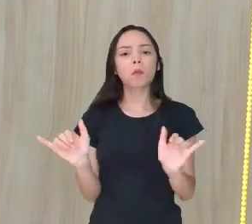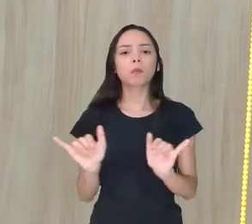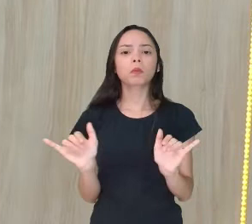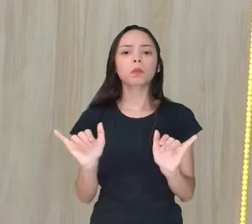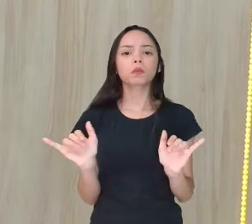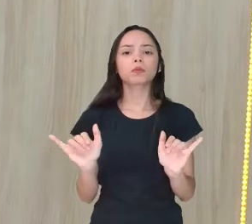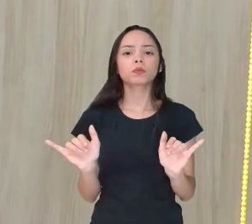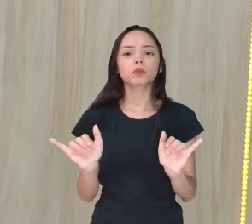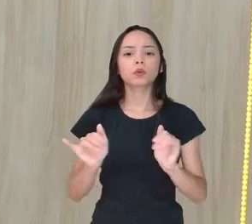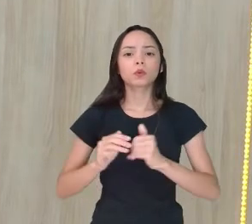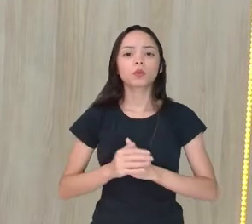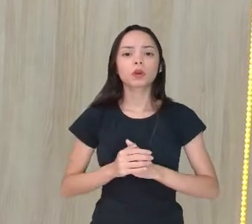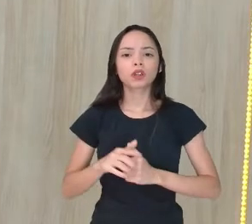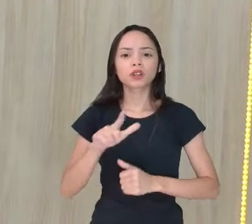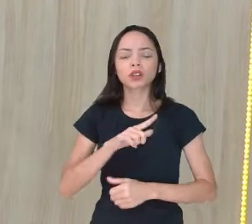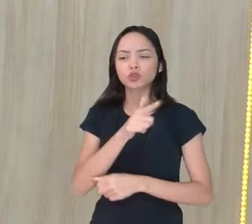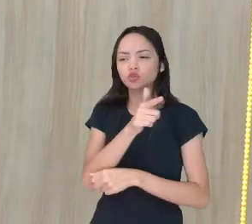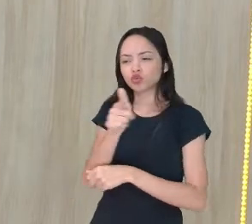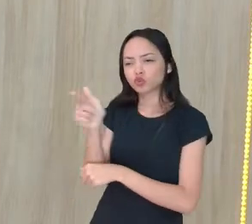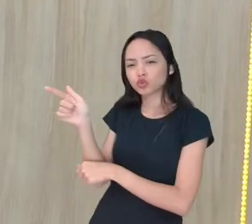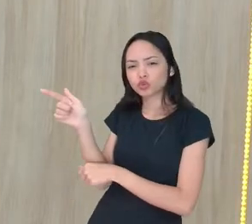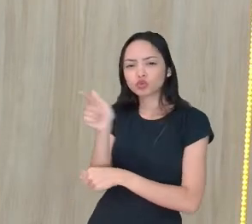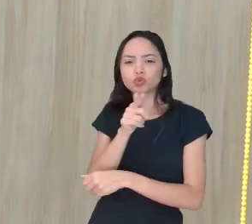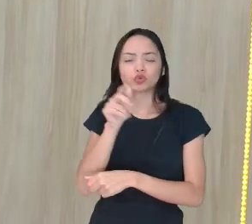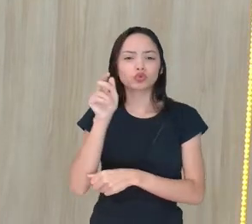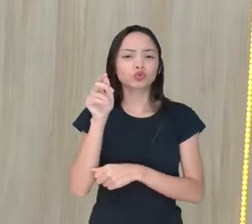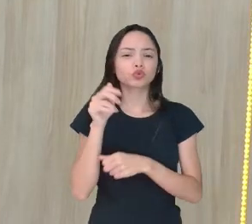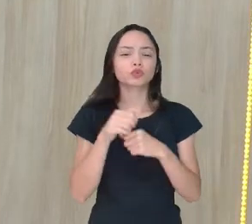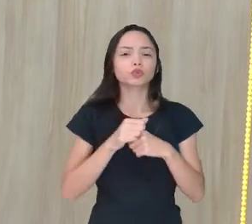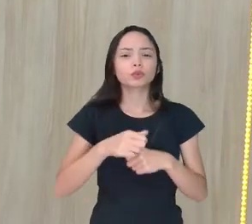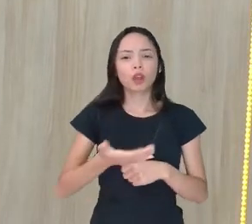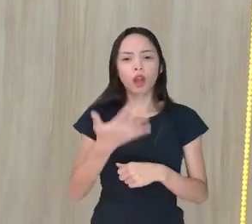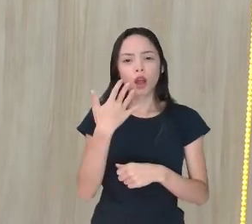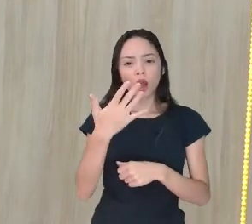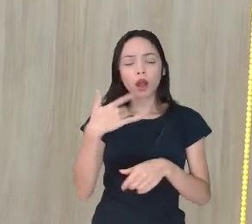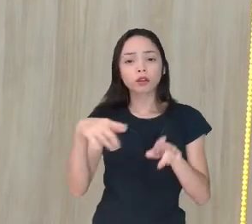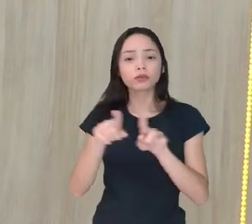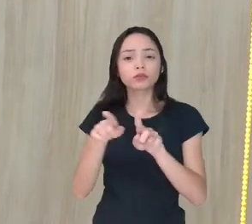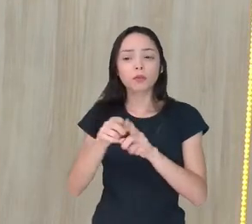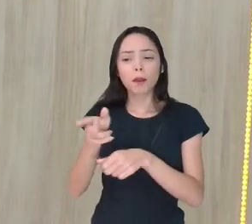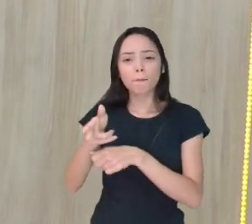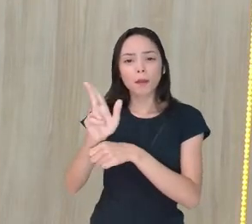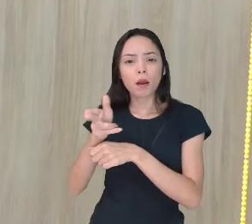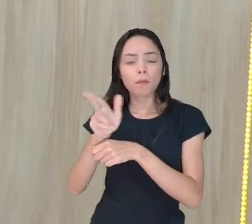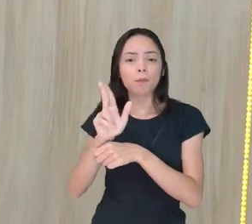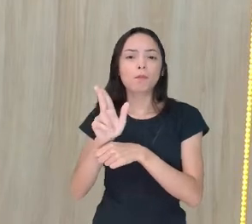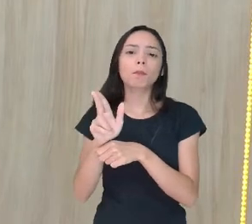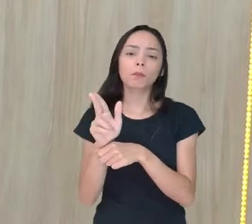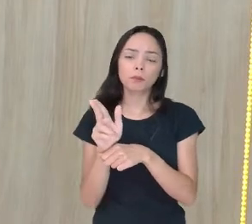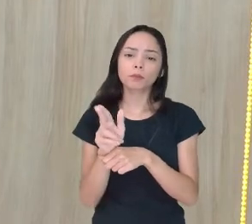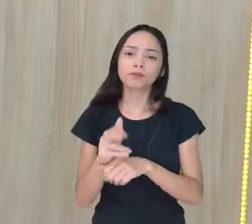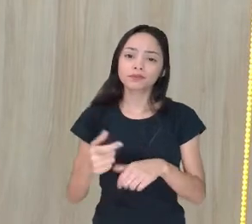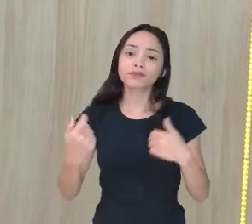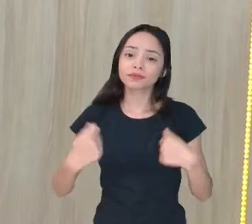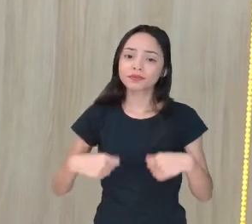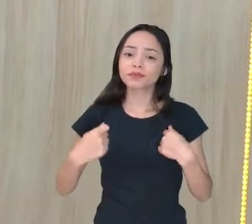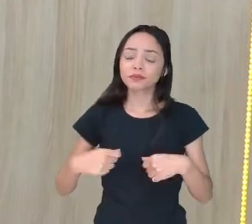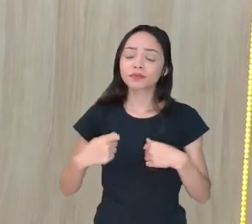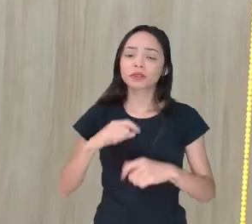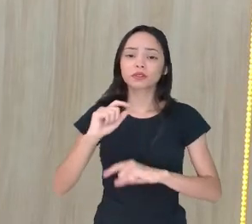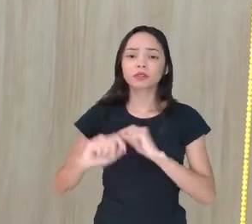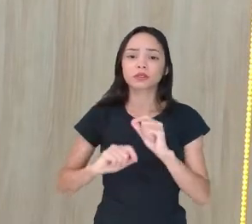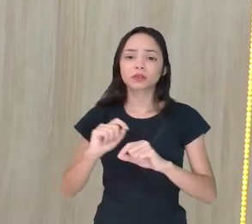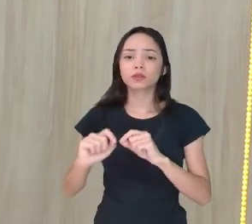base do gás lacrimogêneo e bala de borracha. Não tá correto isso daí. Essas ações têm que ser revistas. Então, isso é um